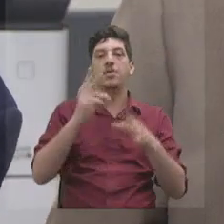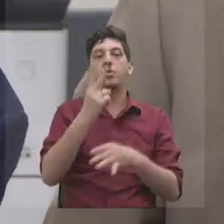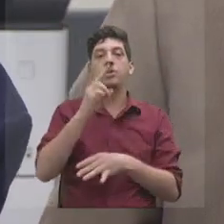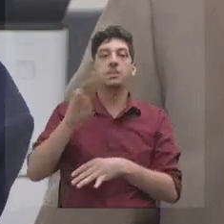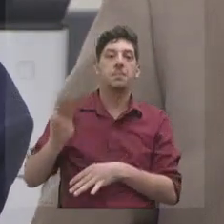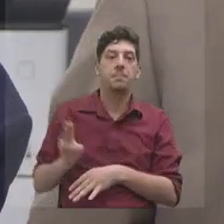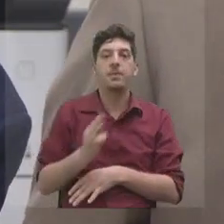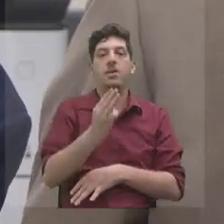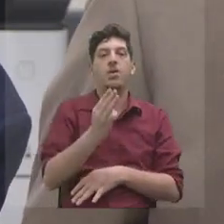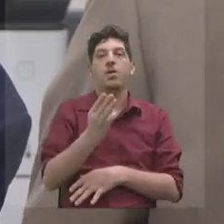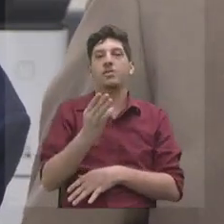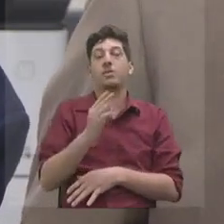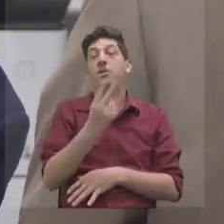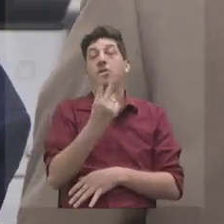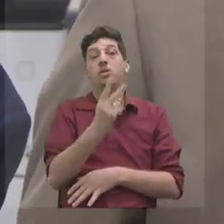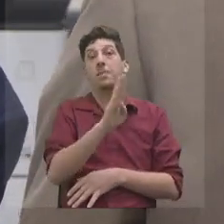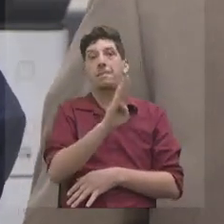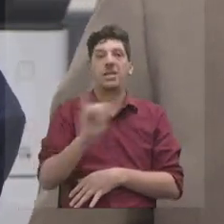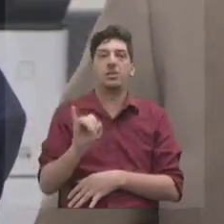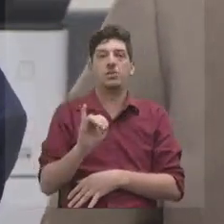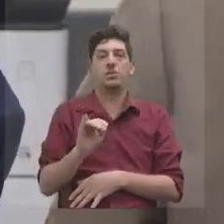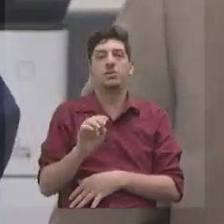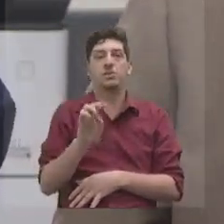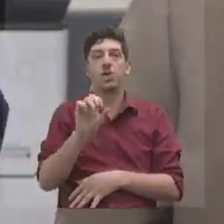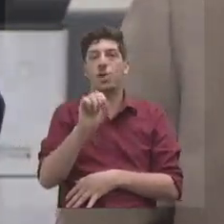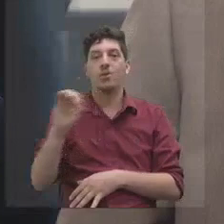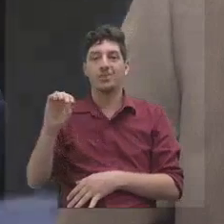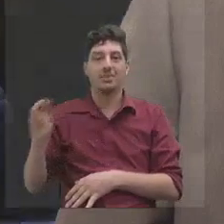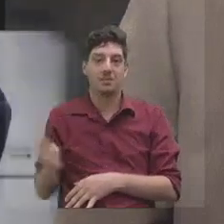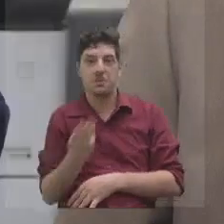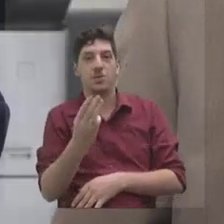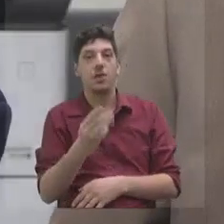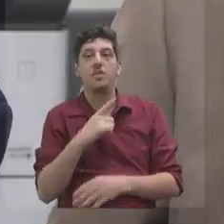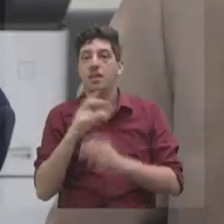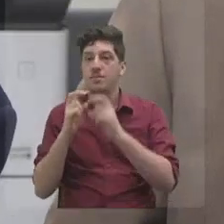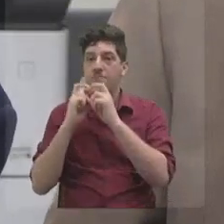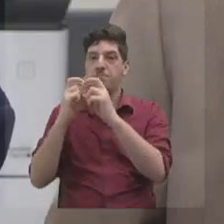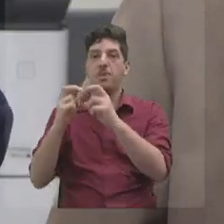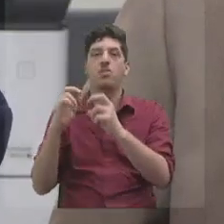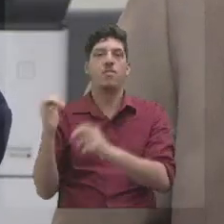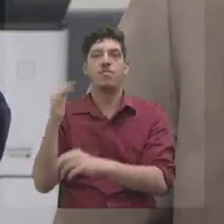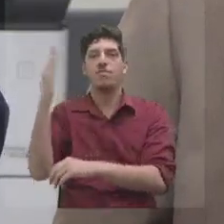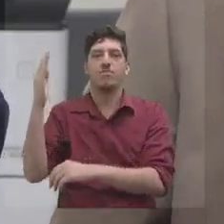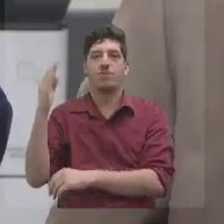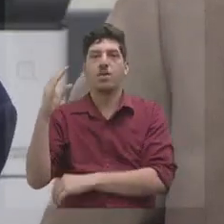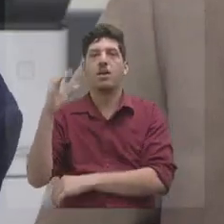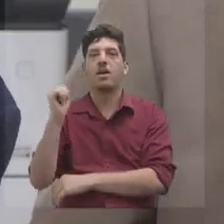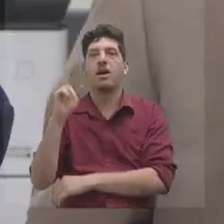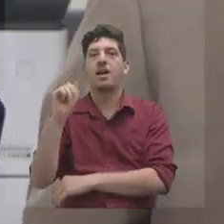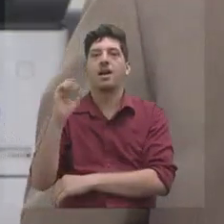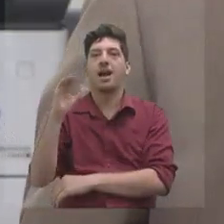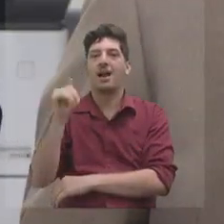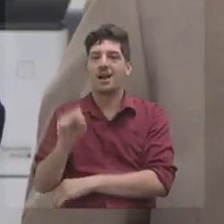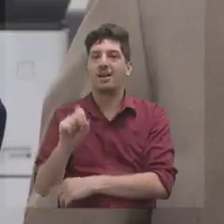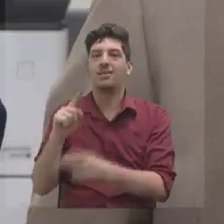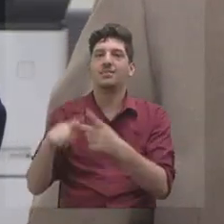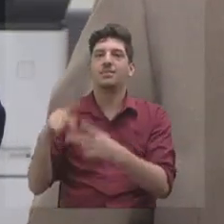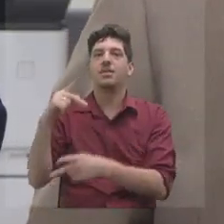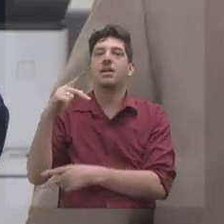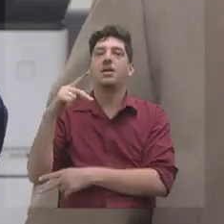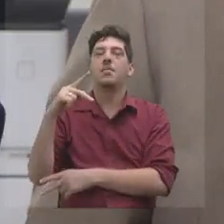fizeram fizeram metrô até fora do Brasil em Caracas e no Paraná um monte de lugar